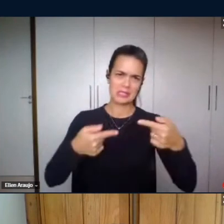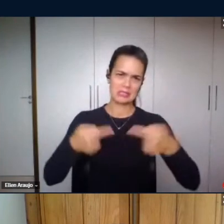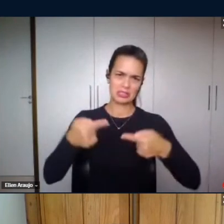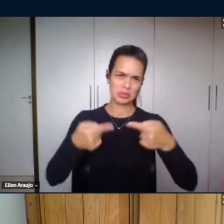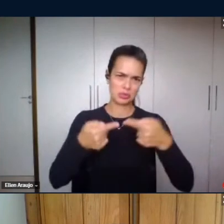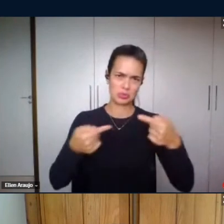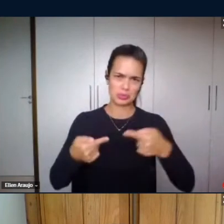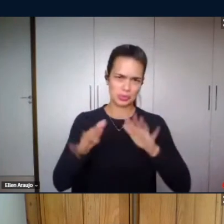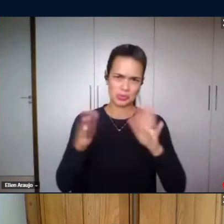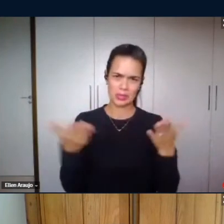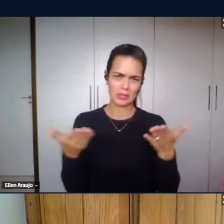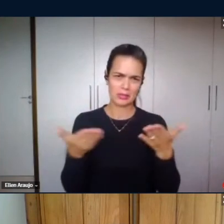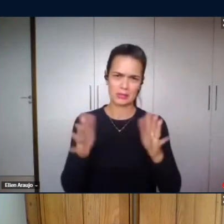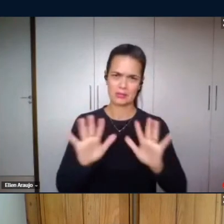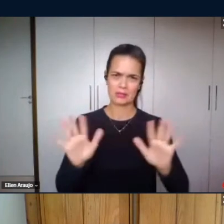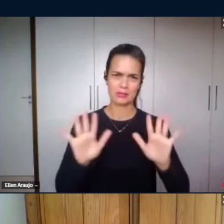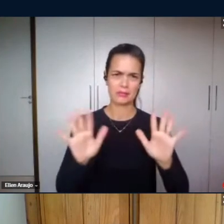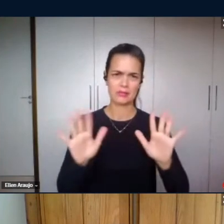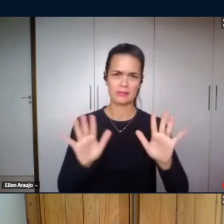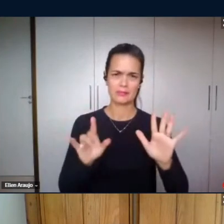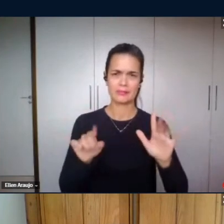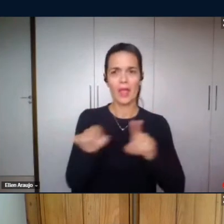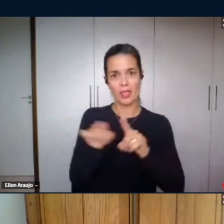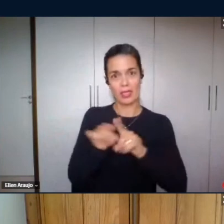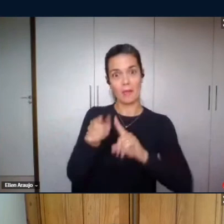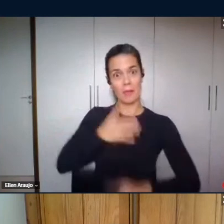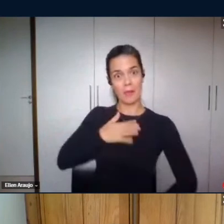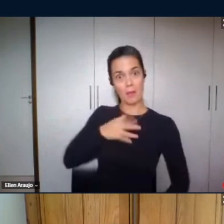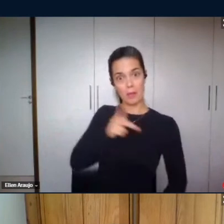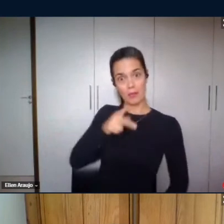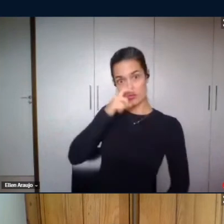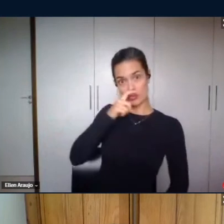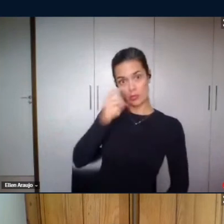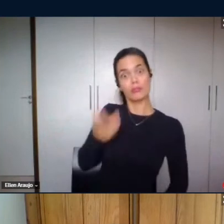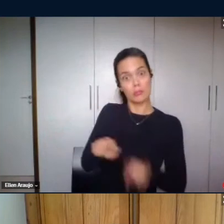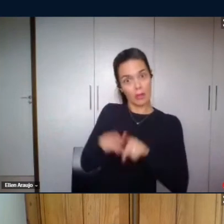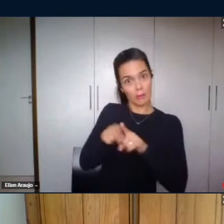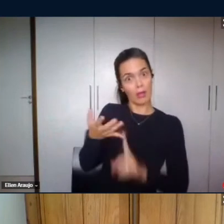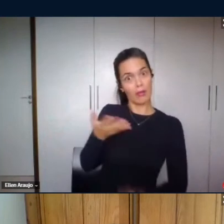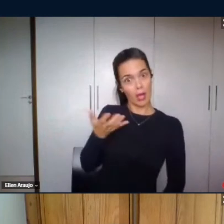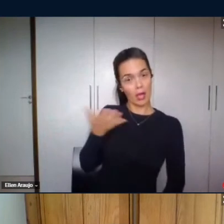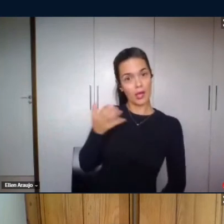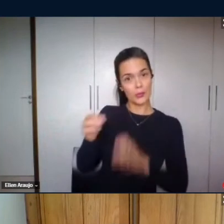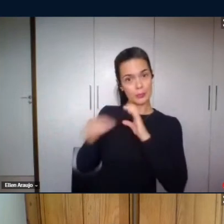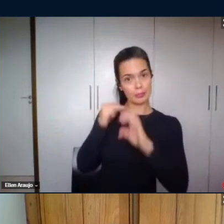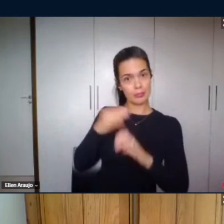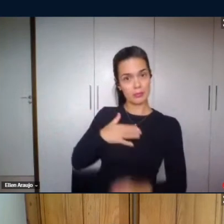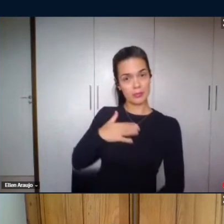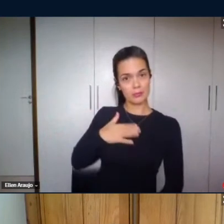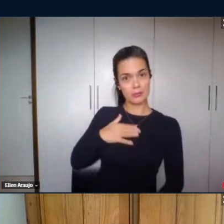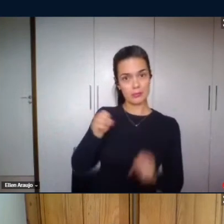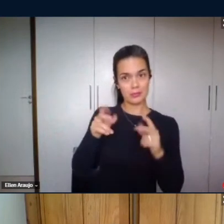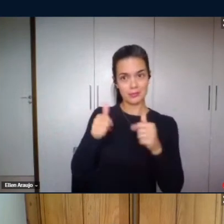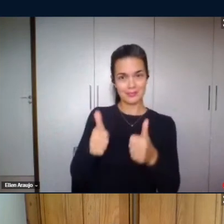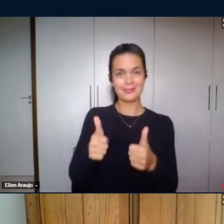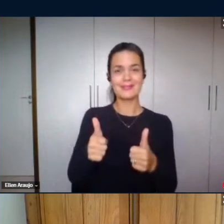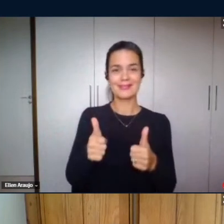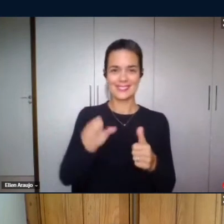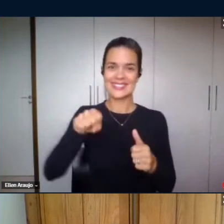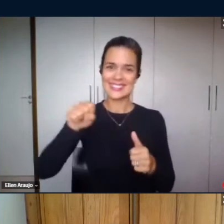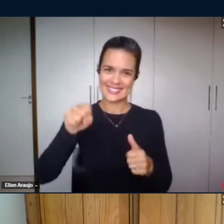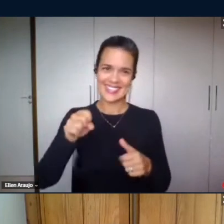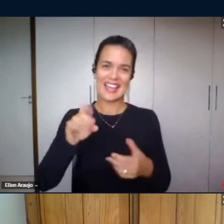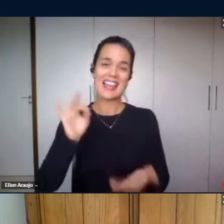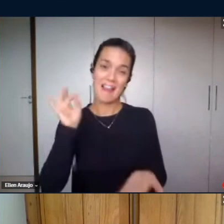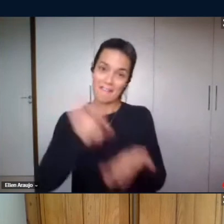Eu acho que aí não, não tem como que aprender com isso. Com cópia para mim, né? Sim, na verdade, eu vou passar para a